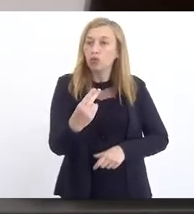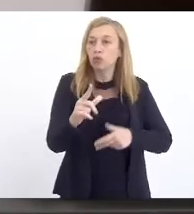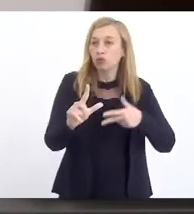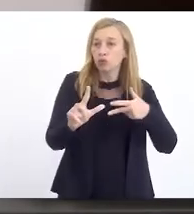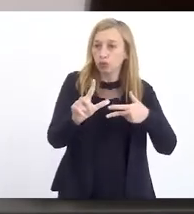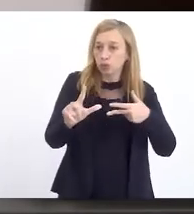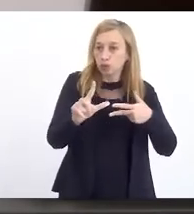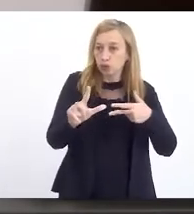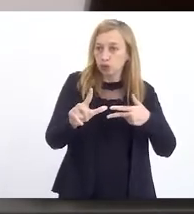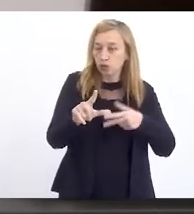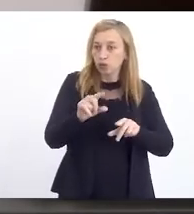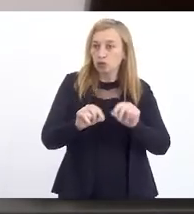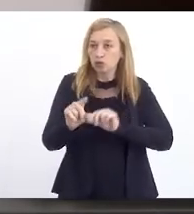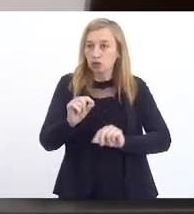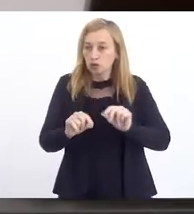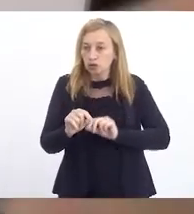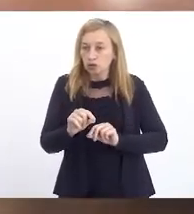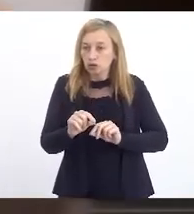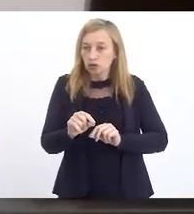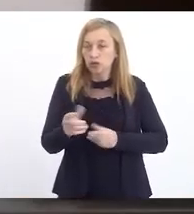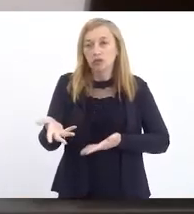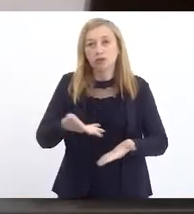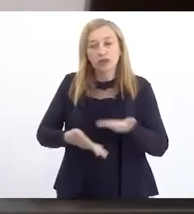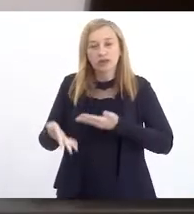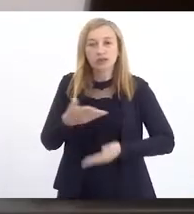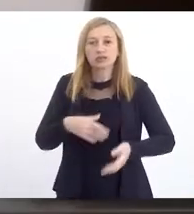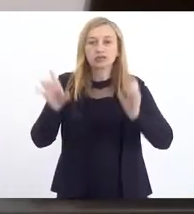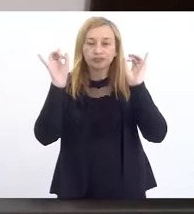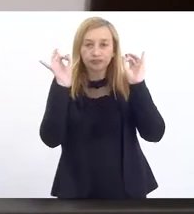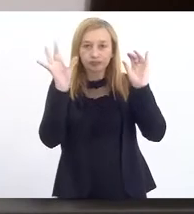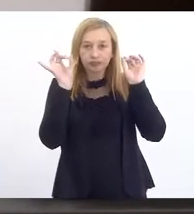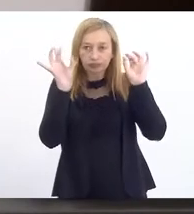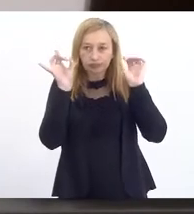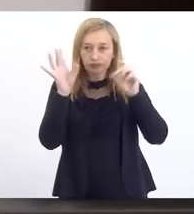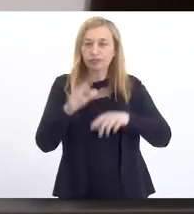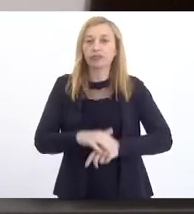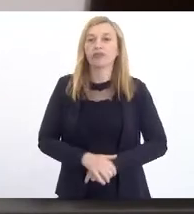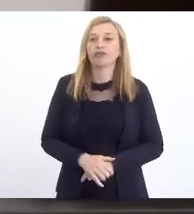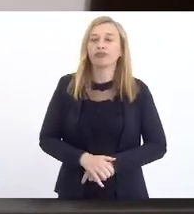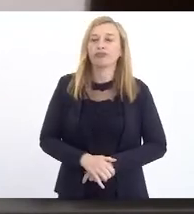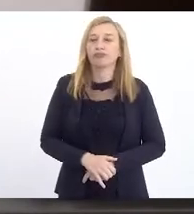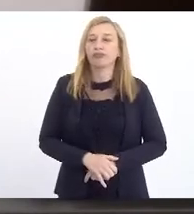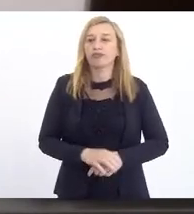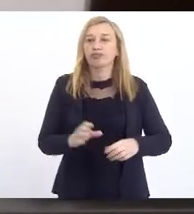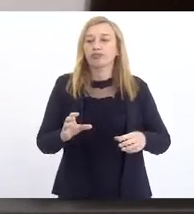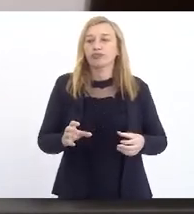legislativos referentes às participações especiais devida pelo